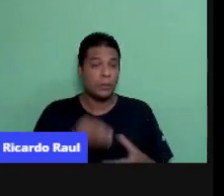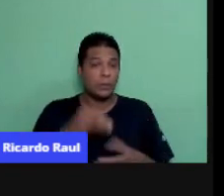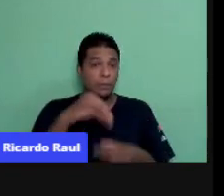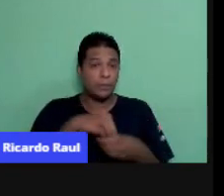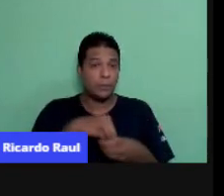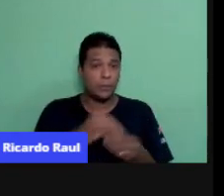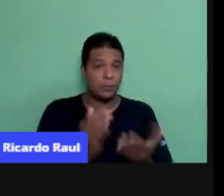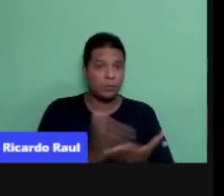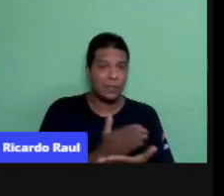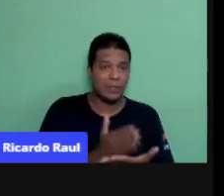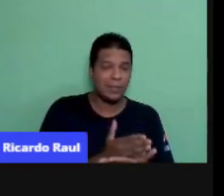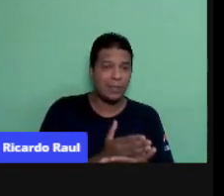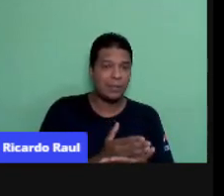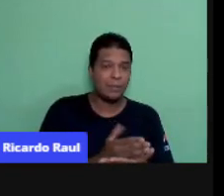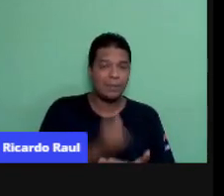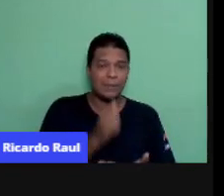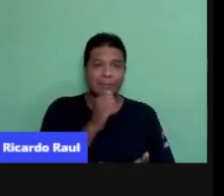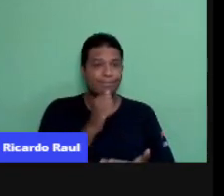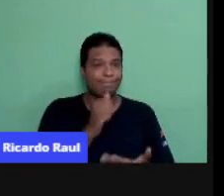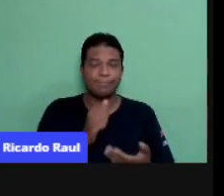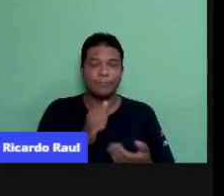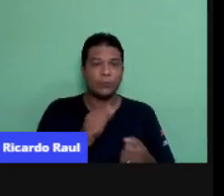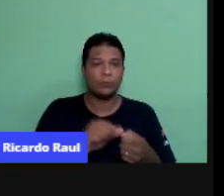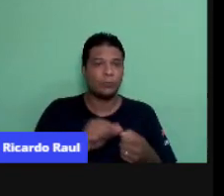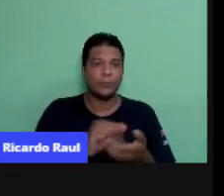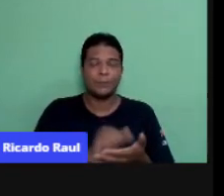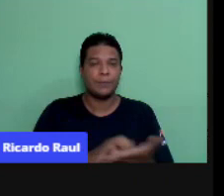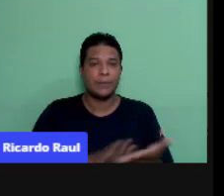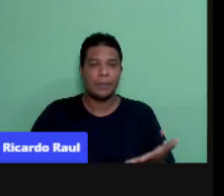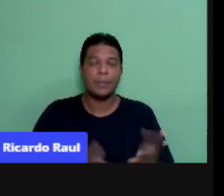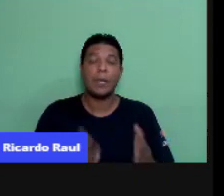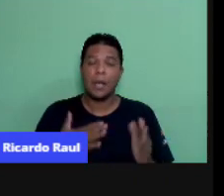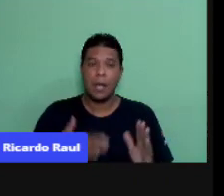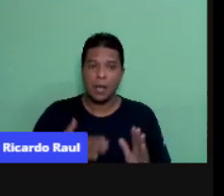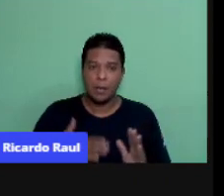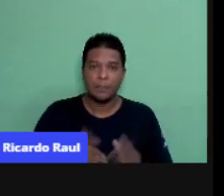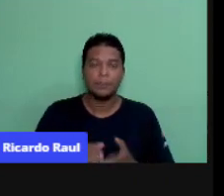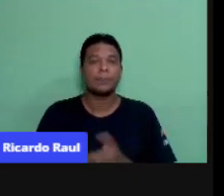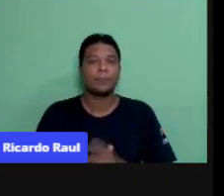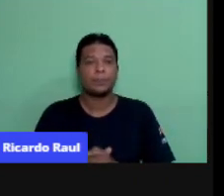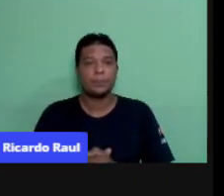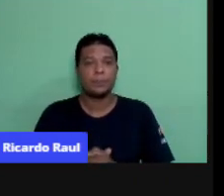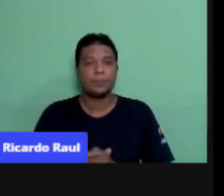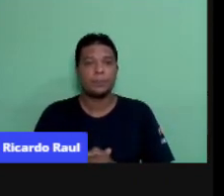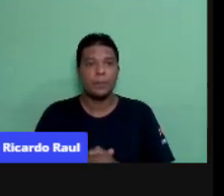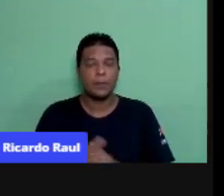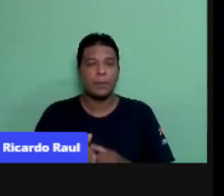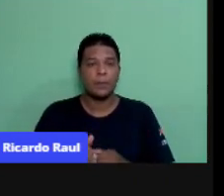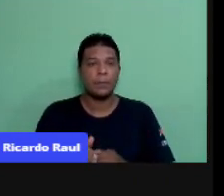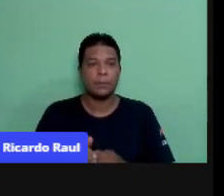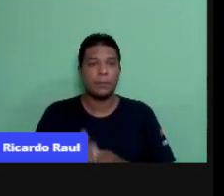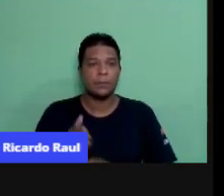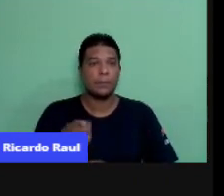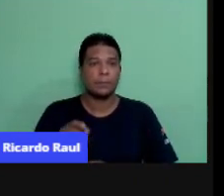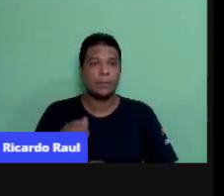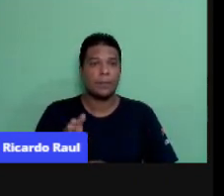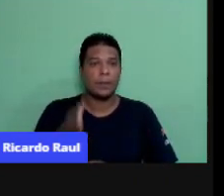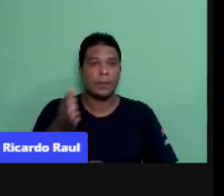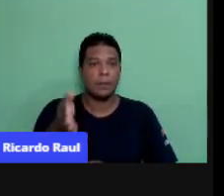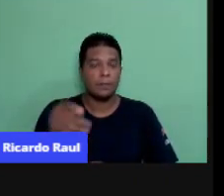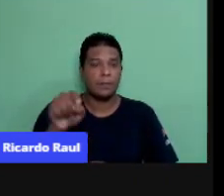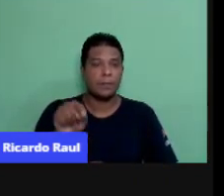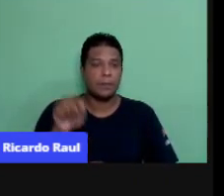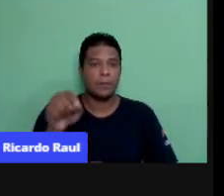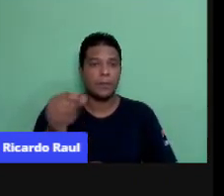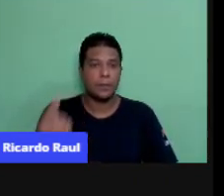Mas eu não trabalhei isso ainda. Tudo bem, professor. Começa trabalhando frente, trás,